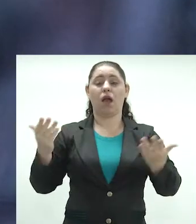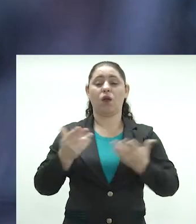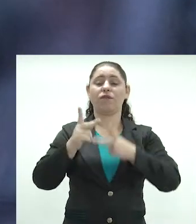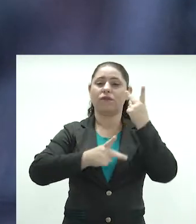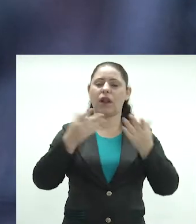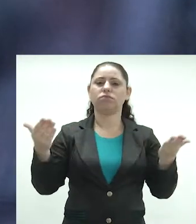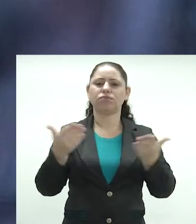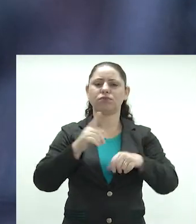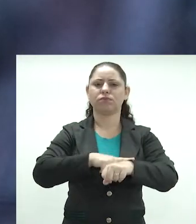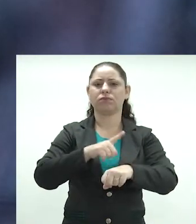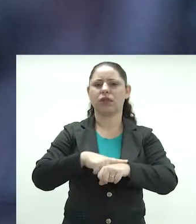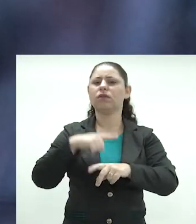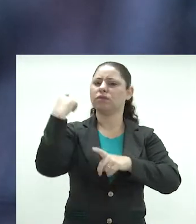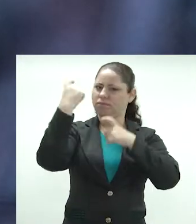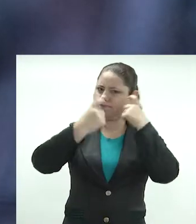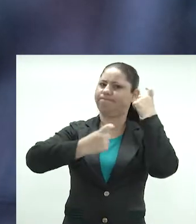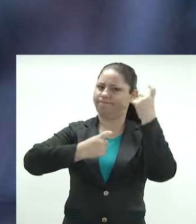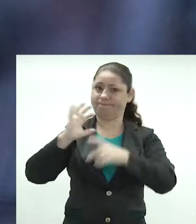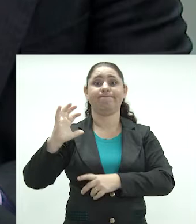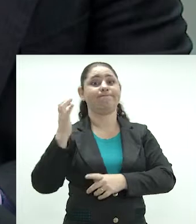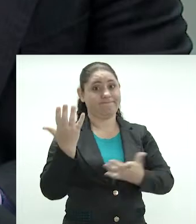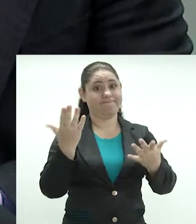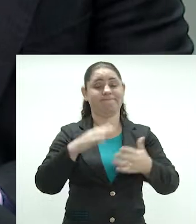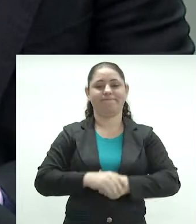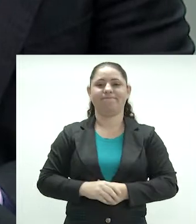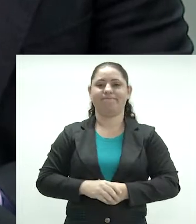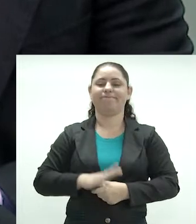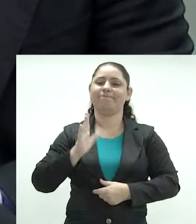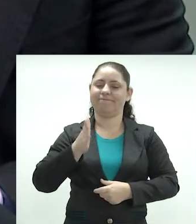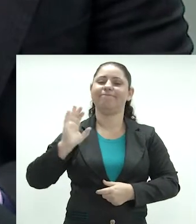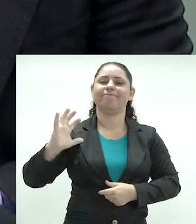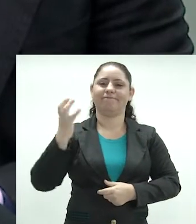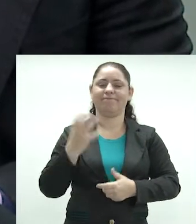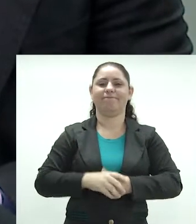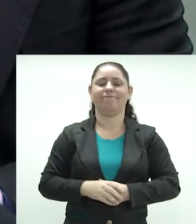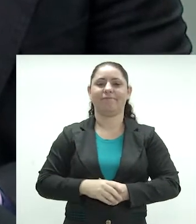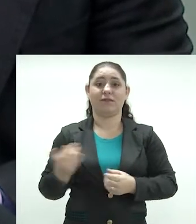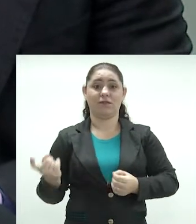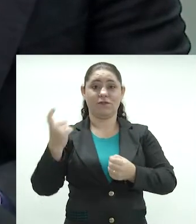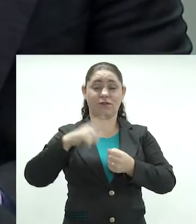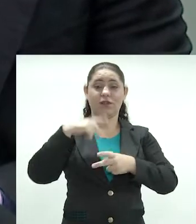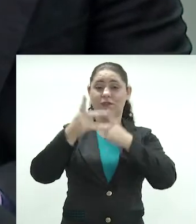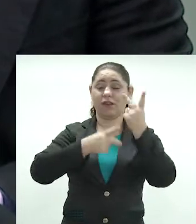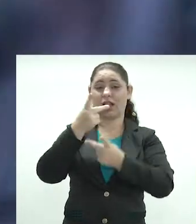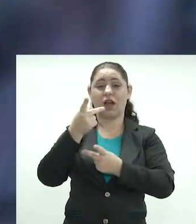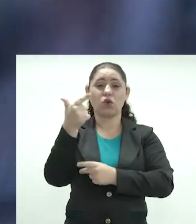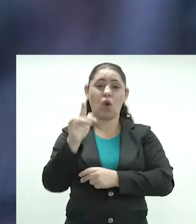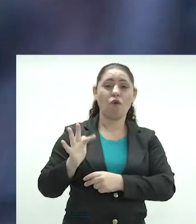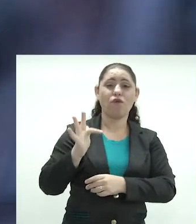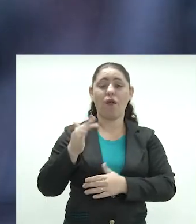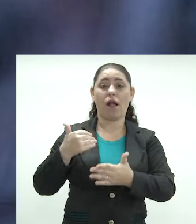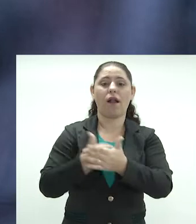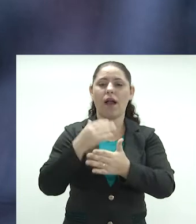vir dentro do Ministério Público, mas a gente quer falar sobre o presente, que é muito preocupante. Não, isso já está ocorrendo. É muito grave. Já está ocorrendo? Já está ocorrendo. Então a gente volta para